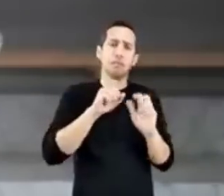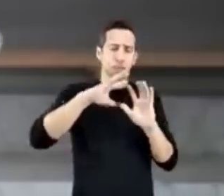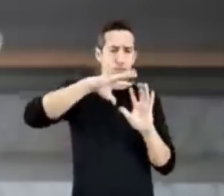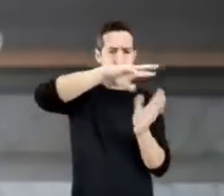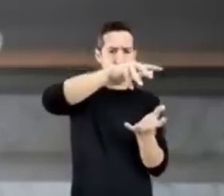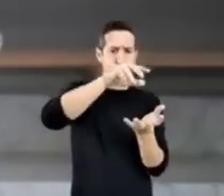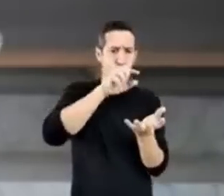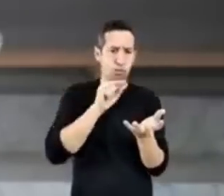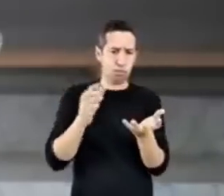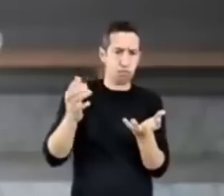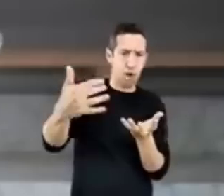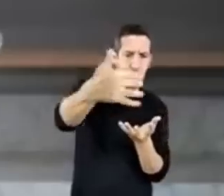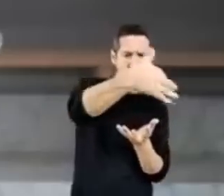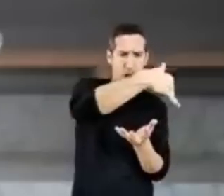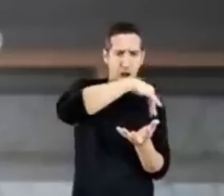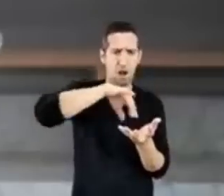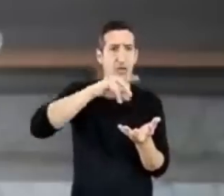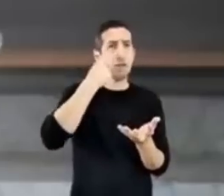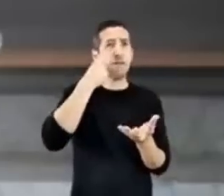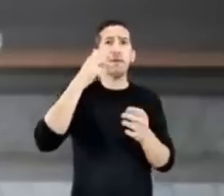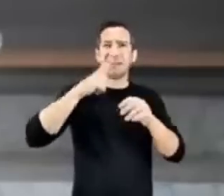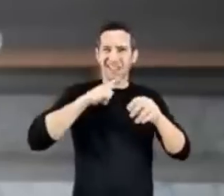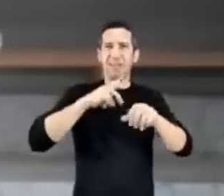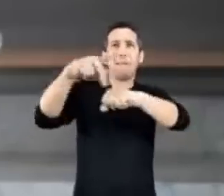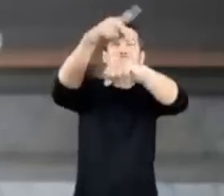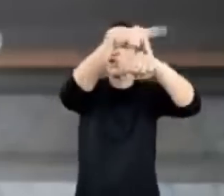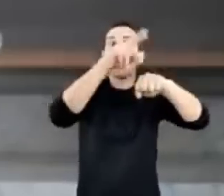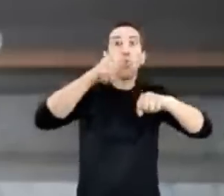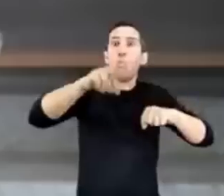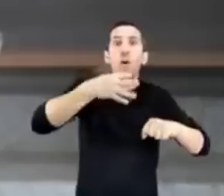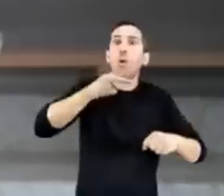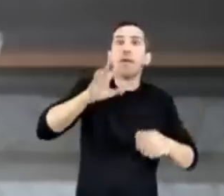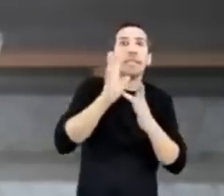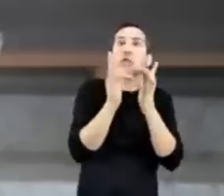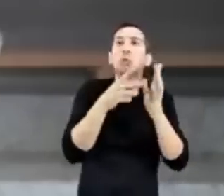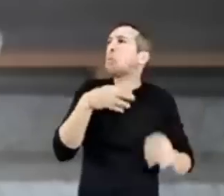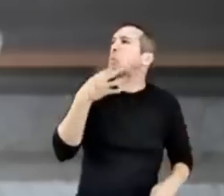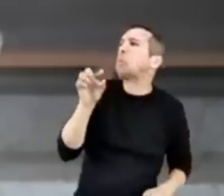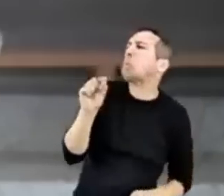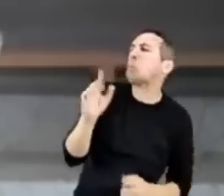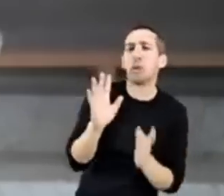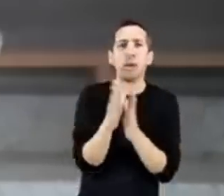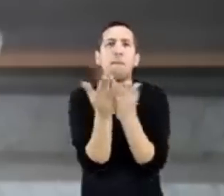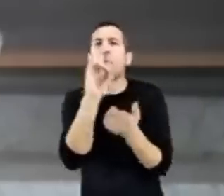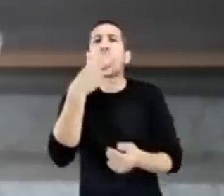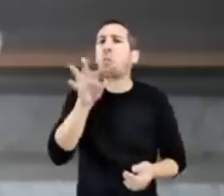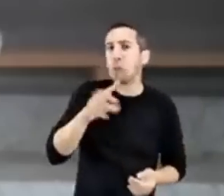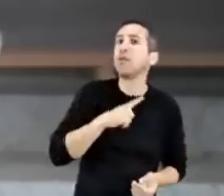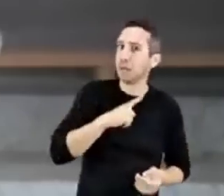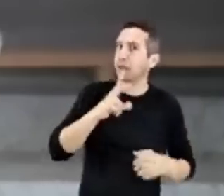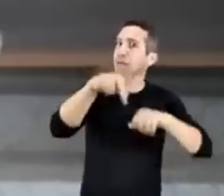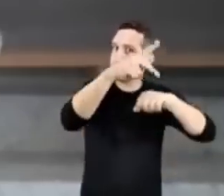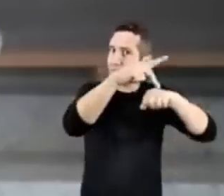10/40 você olha para os países que nunca ouviram falar de Jesus nunca ouviram falar da Bíblia a gente olha eu